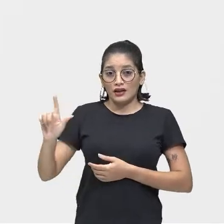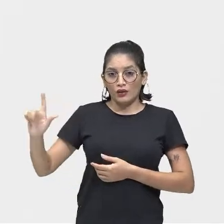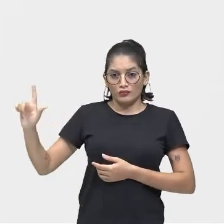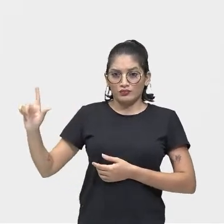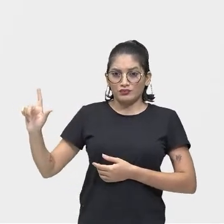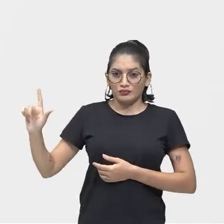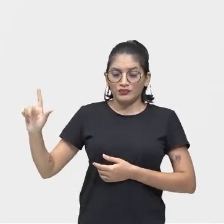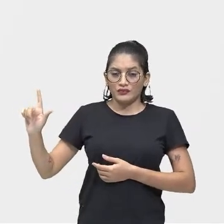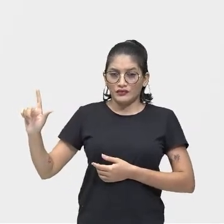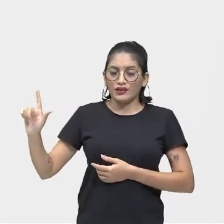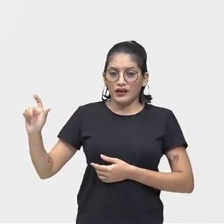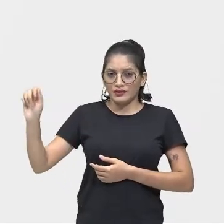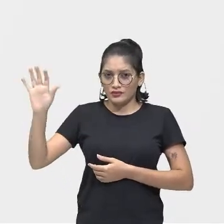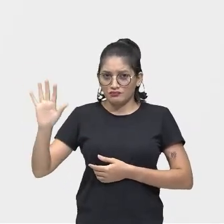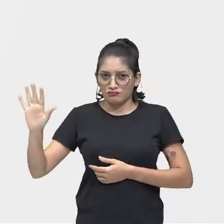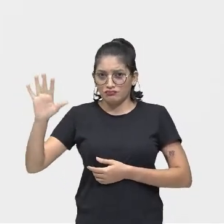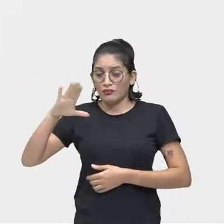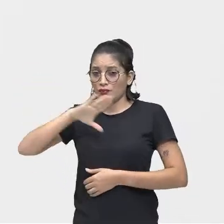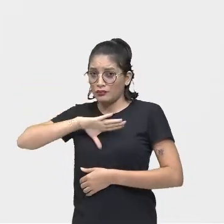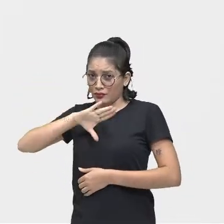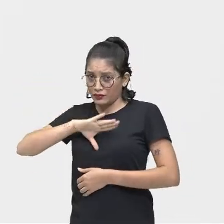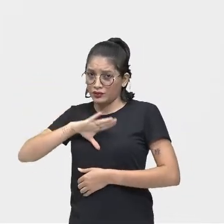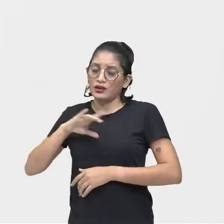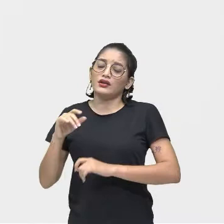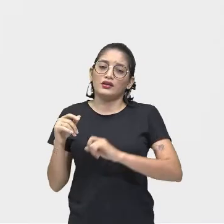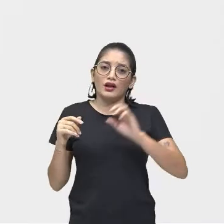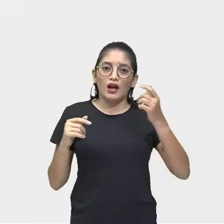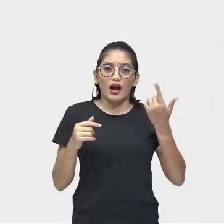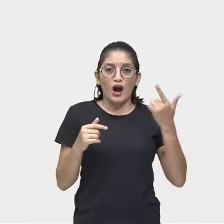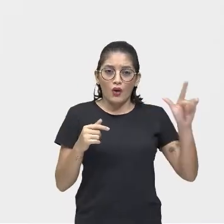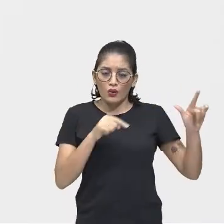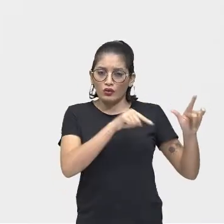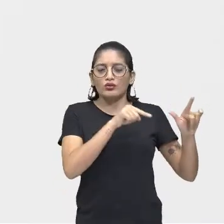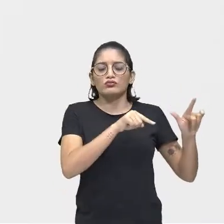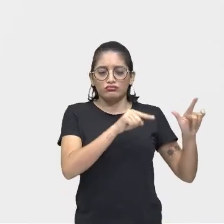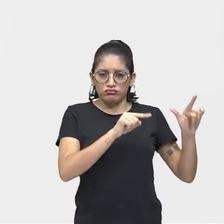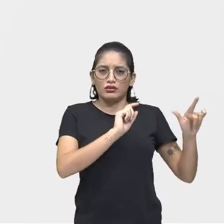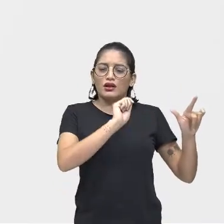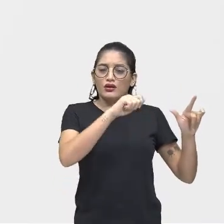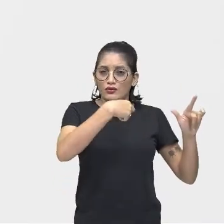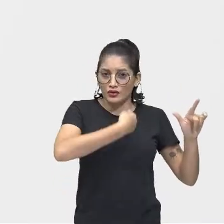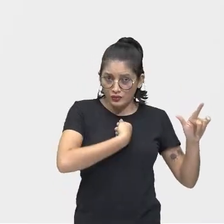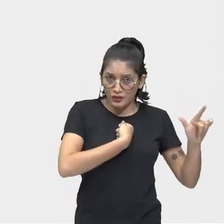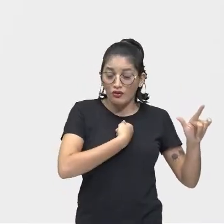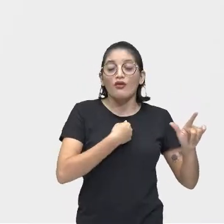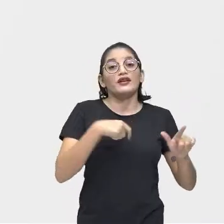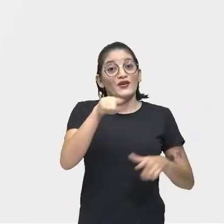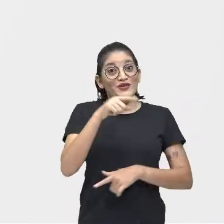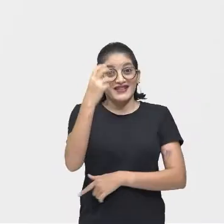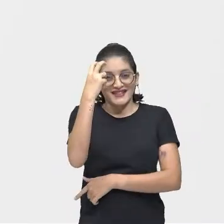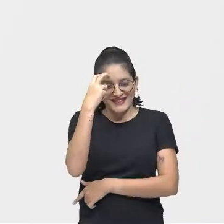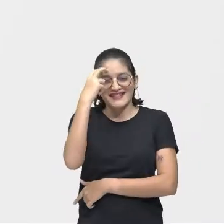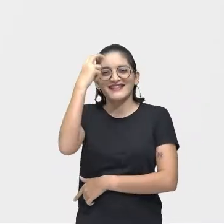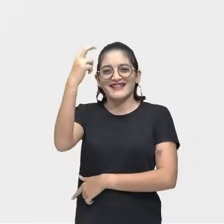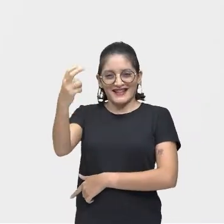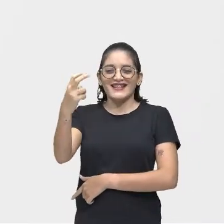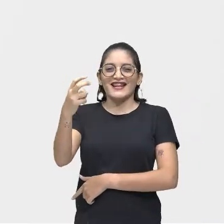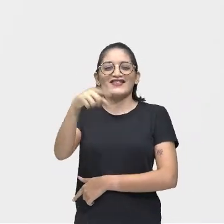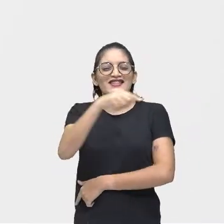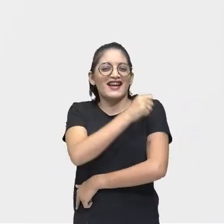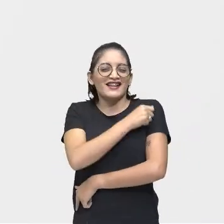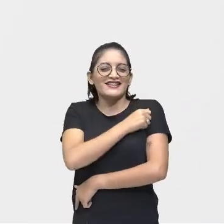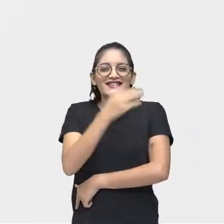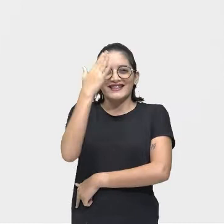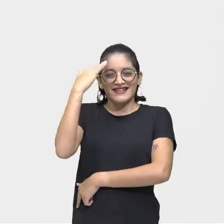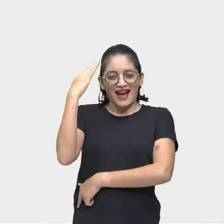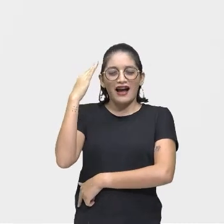Tordesilhas, e tudo que vinha a oeste pertence à coroa espanhola. Então, como vocês são inteligentes, vocês são alunos